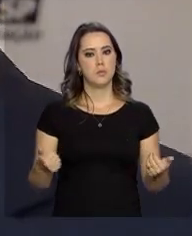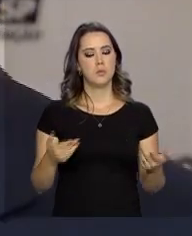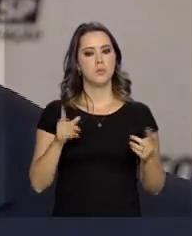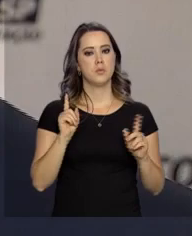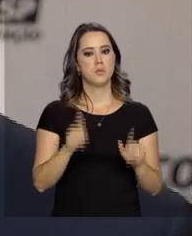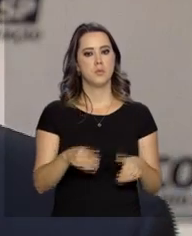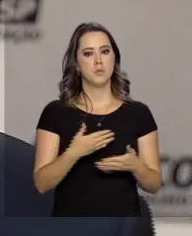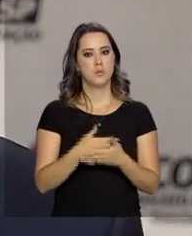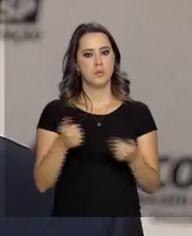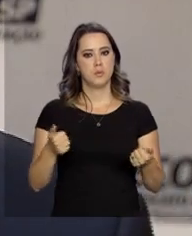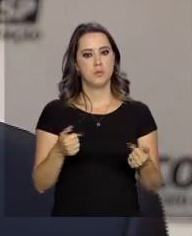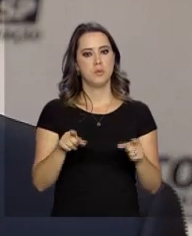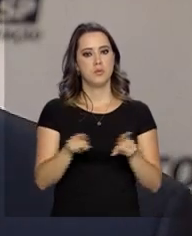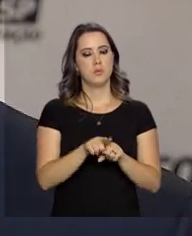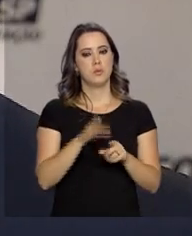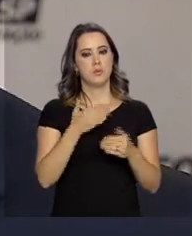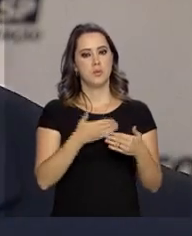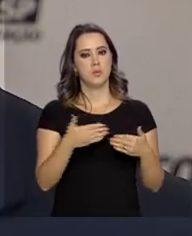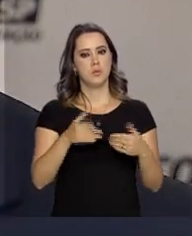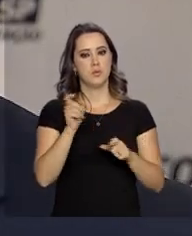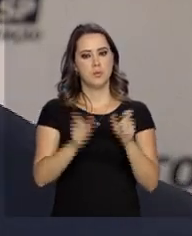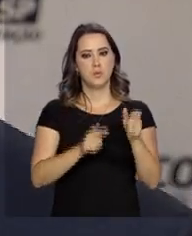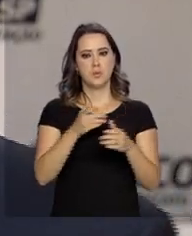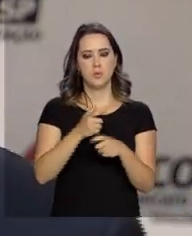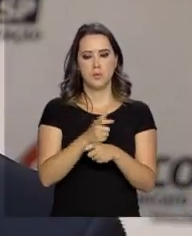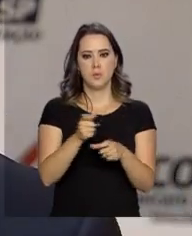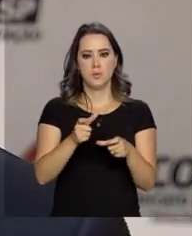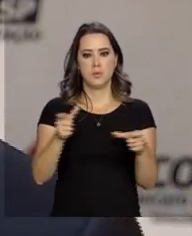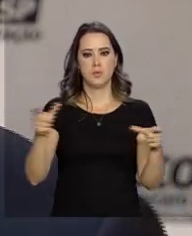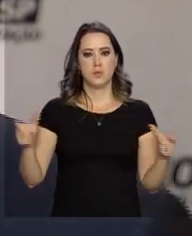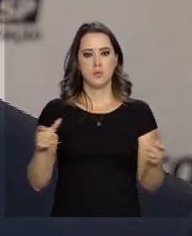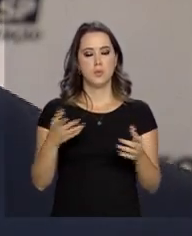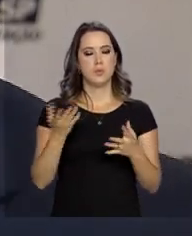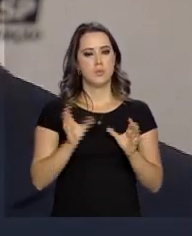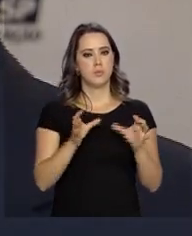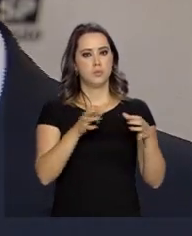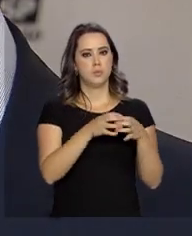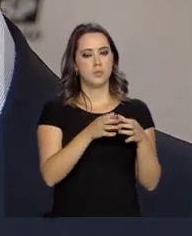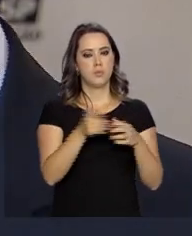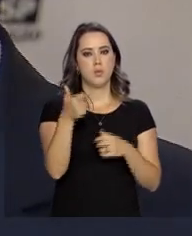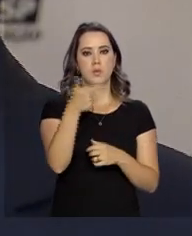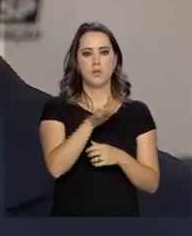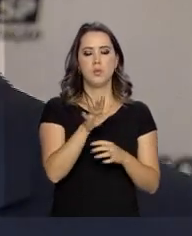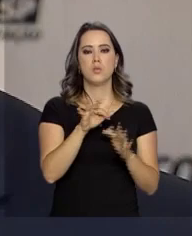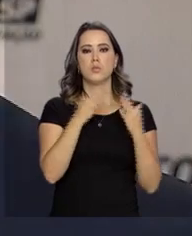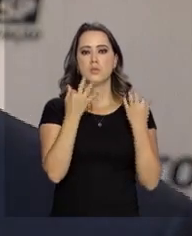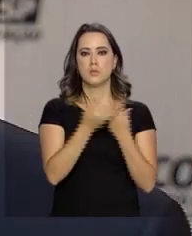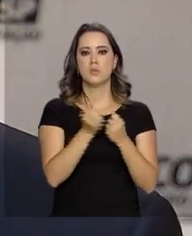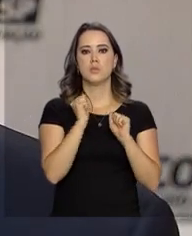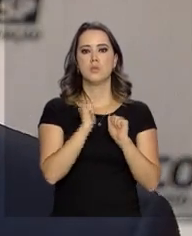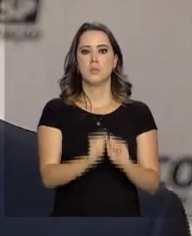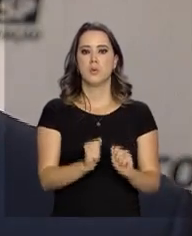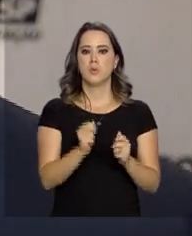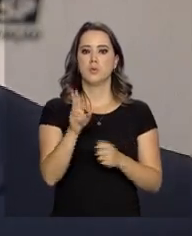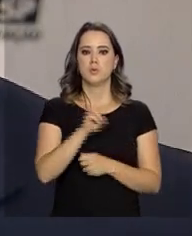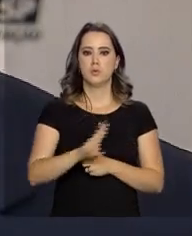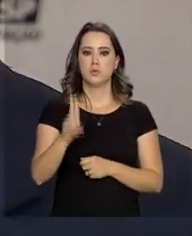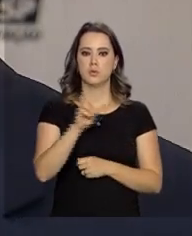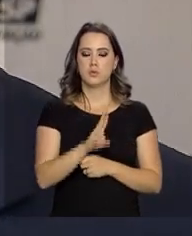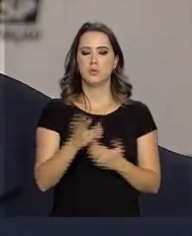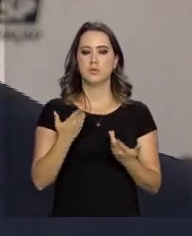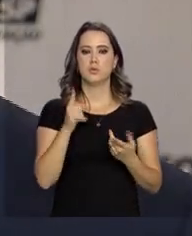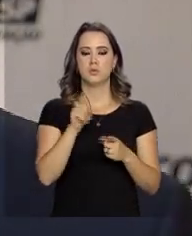de crédito imobiliário para muito área e ampliar as faixas para que outras famílias possam ser elegíveis a um crédito